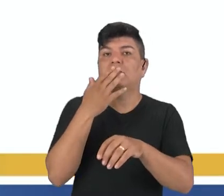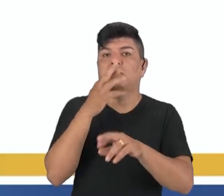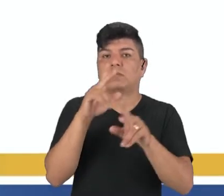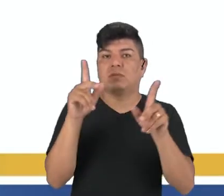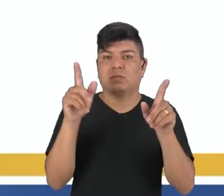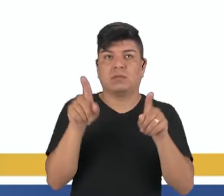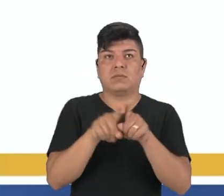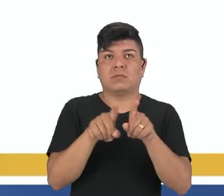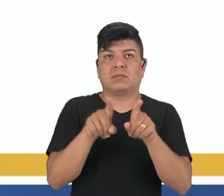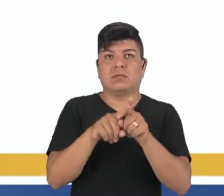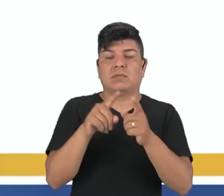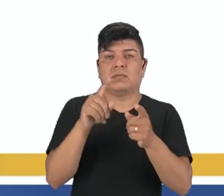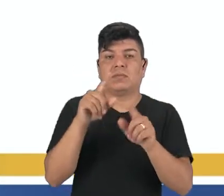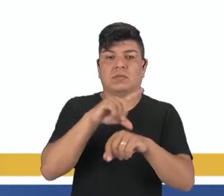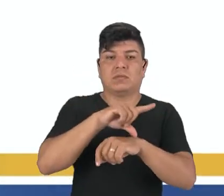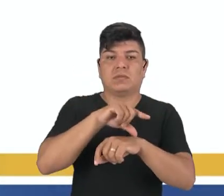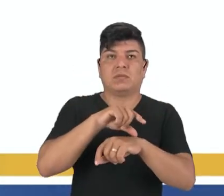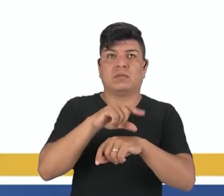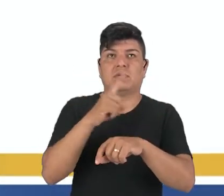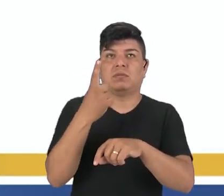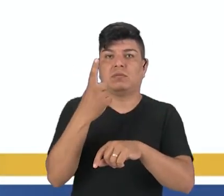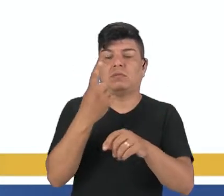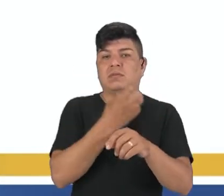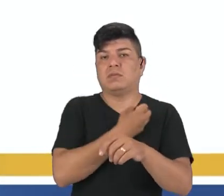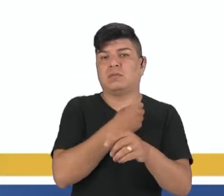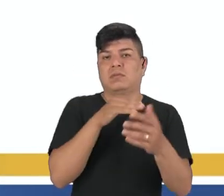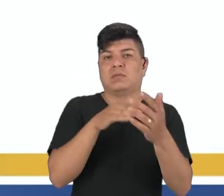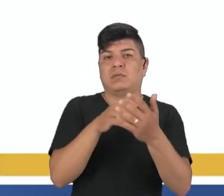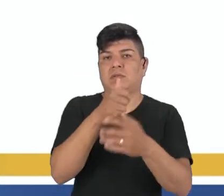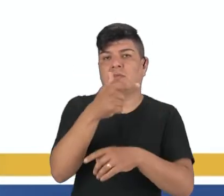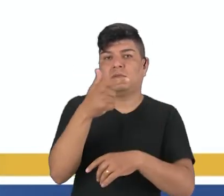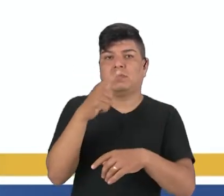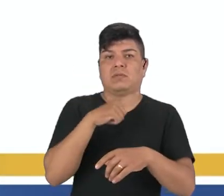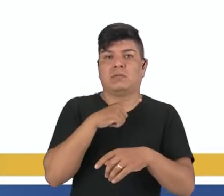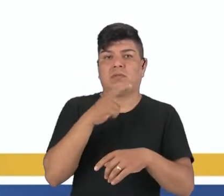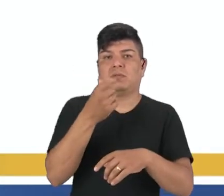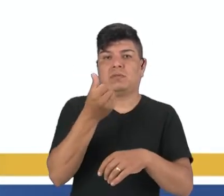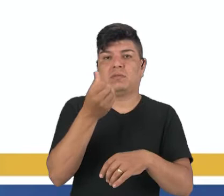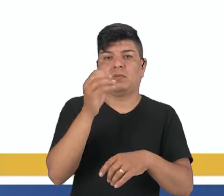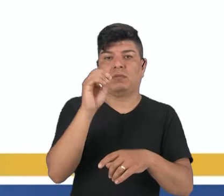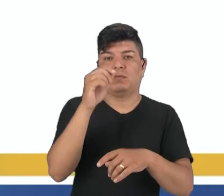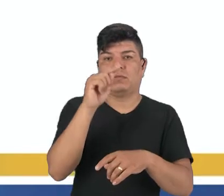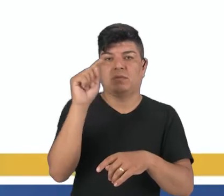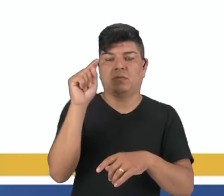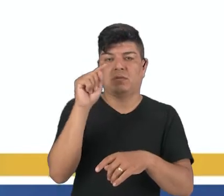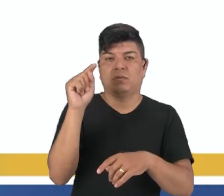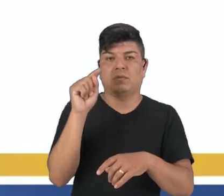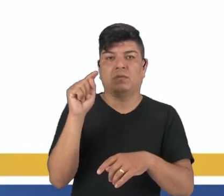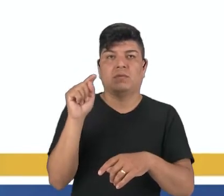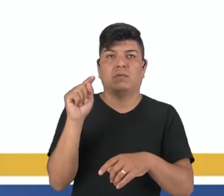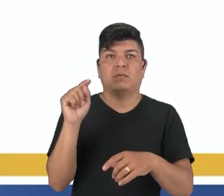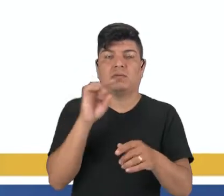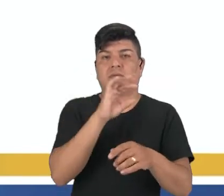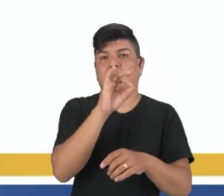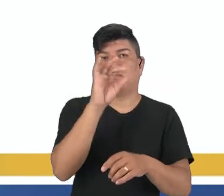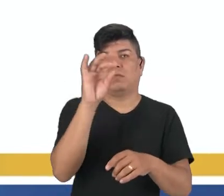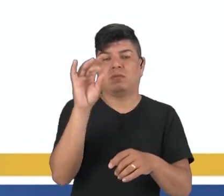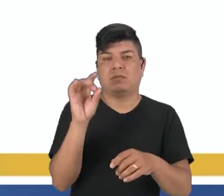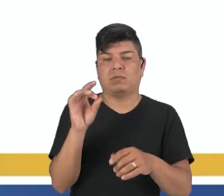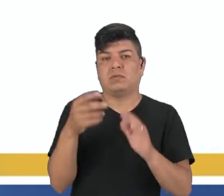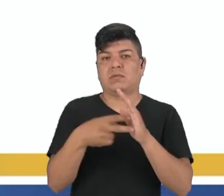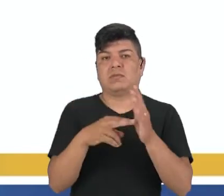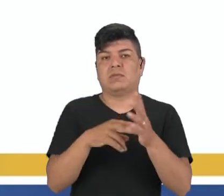diferente. Num relógio, nós temos os números de 1 a 12. Temos 60 pontos para que cada ponto do